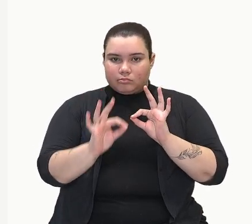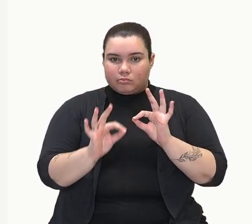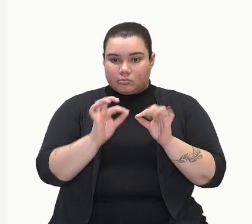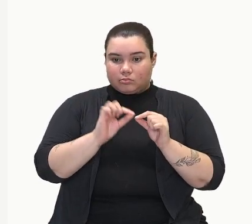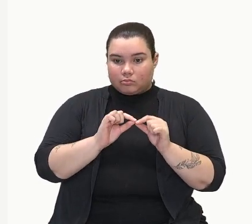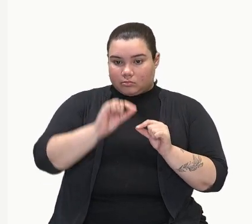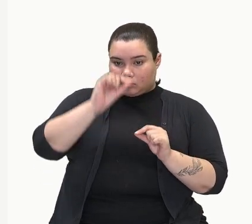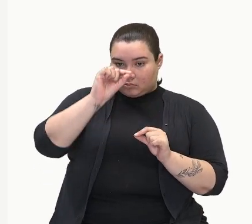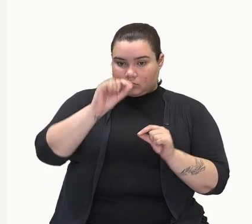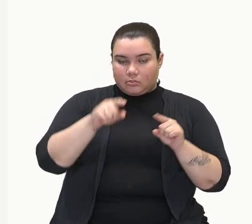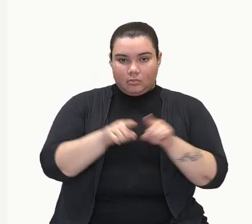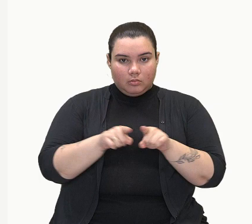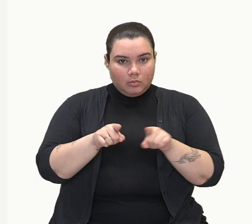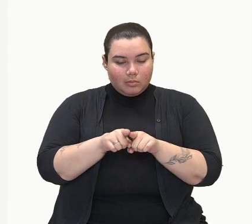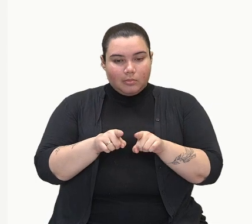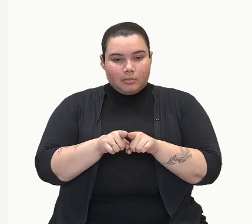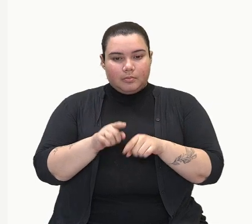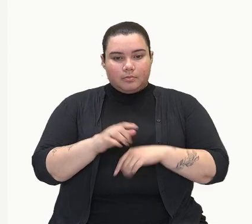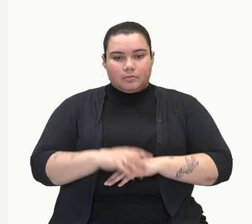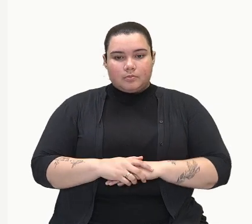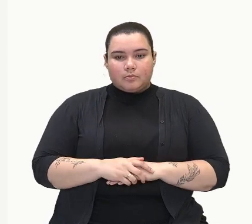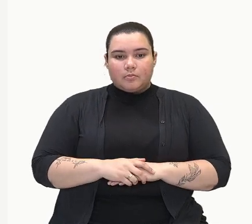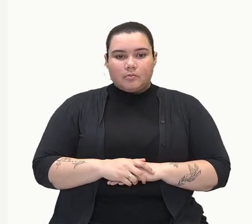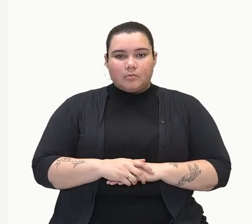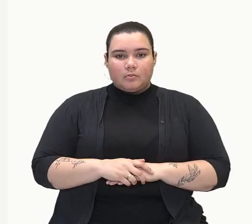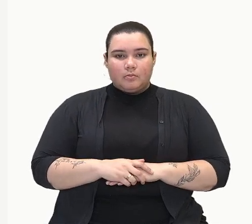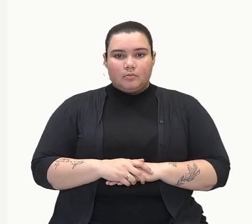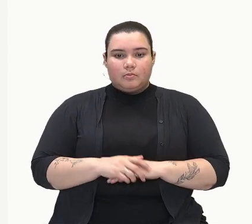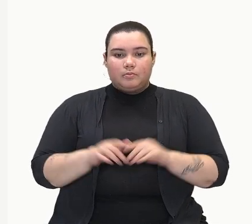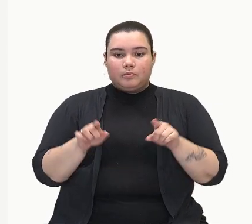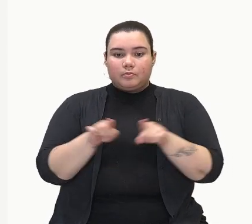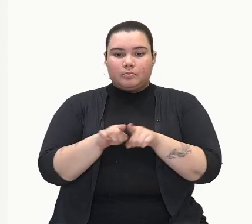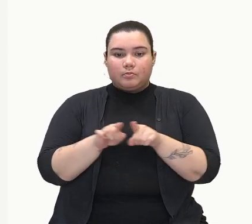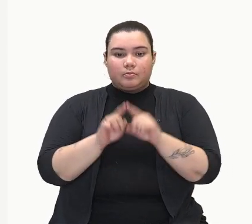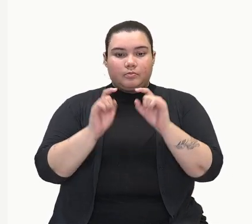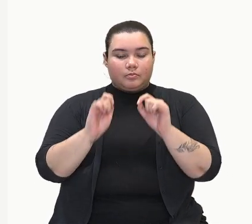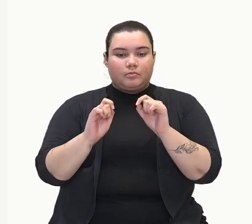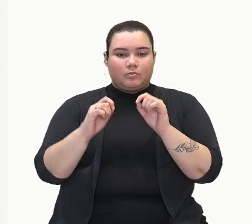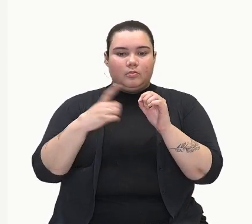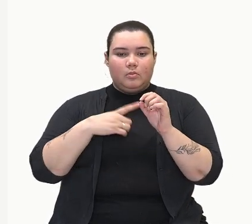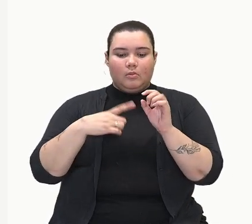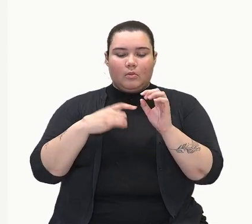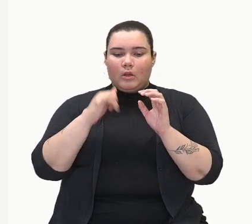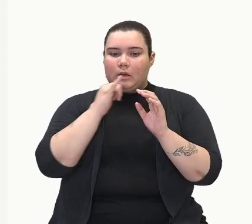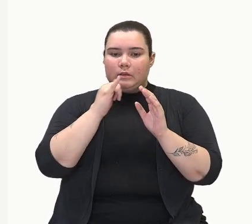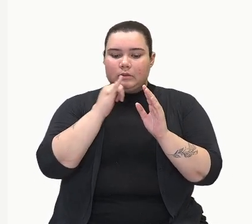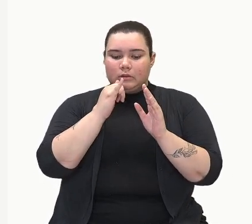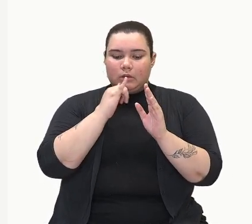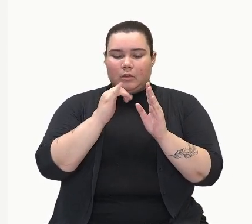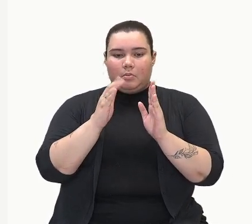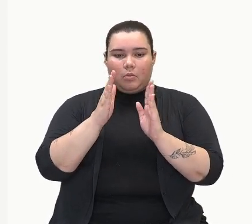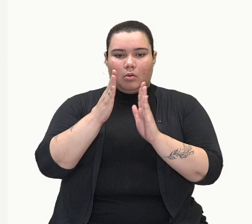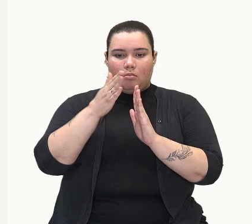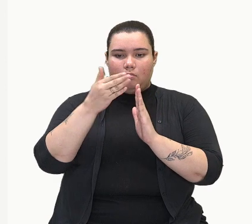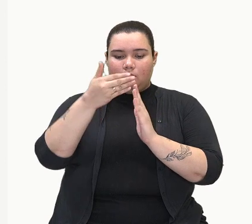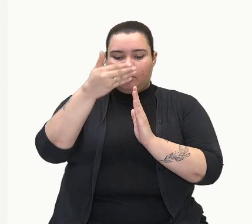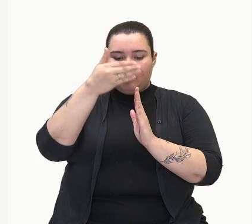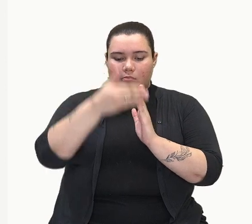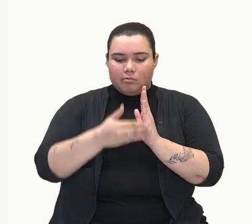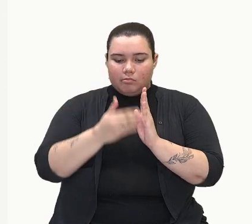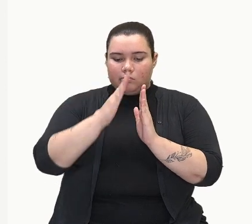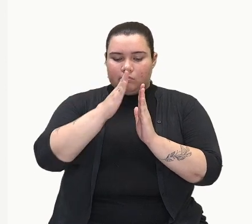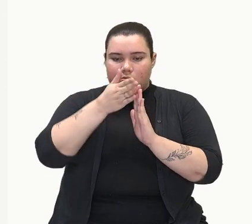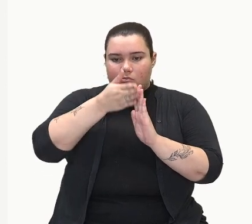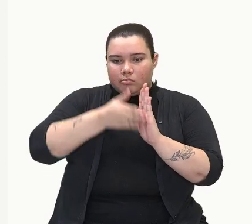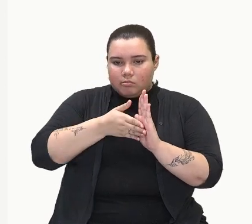né? Também nós temos aí que as faces, né, tem sempre aí o mesmo